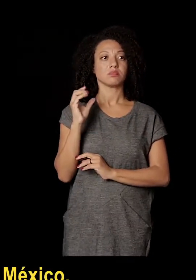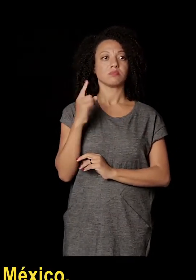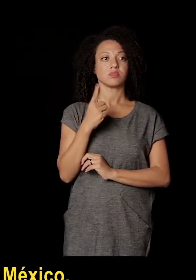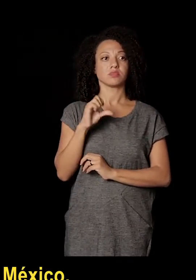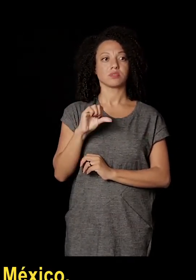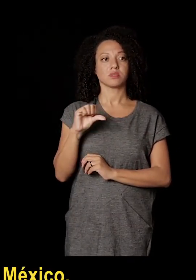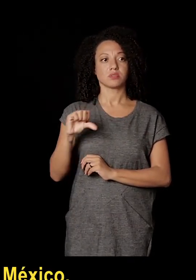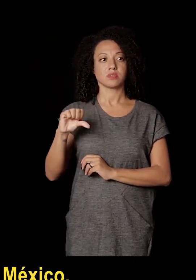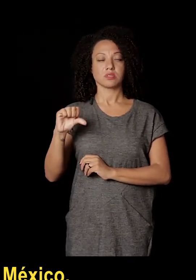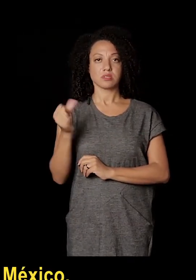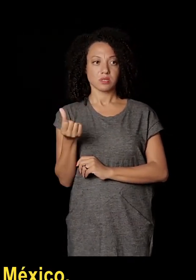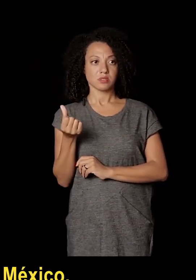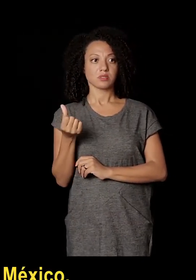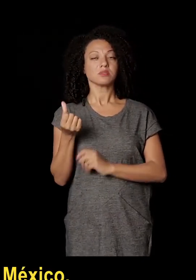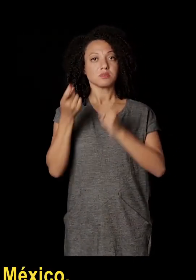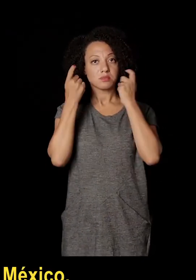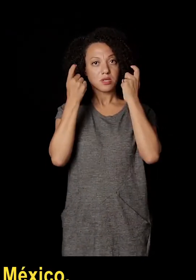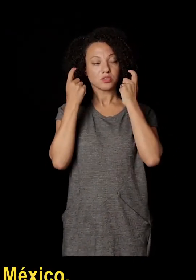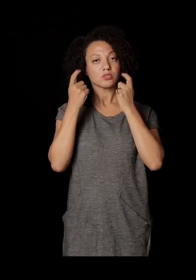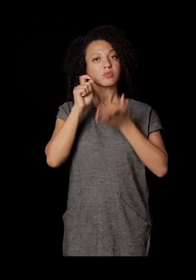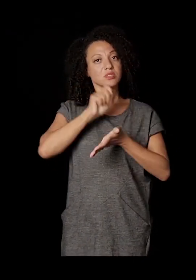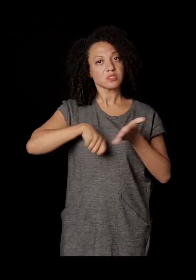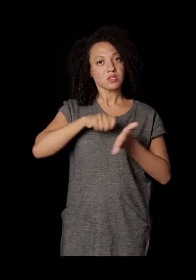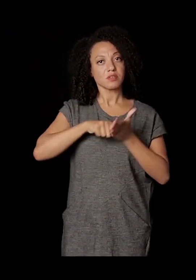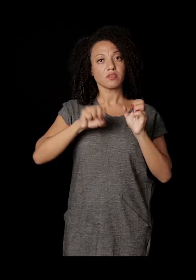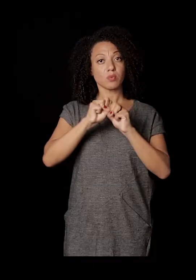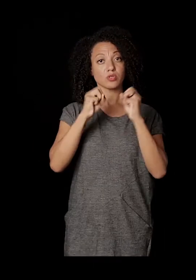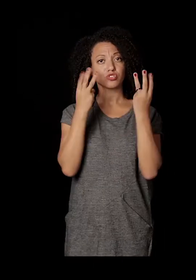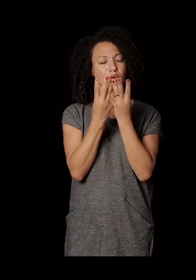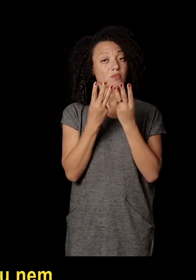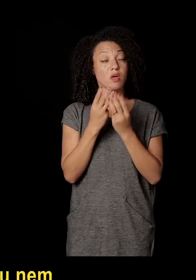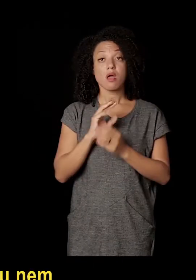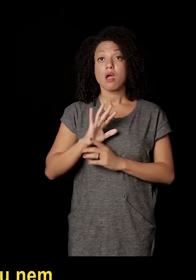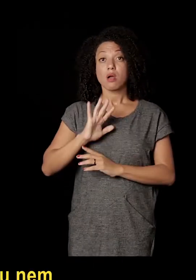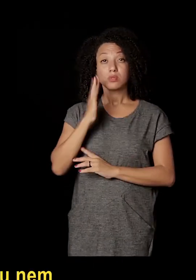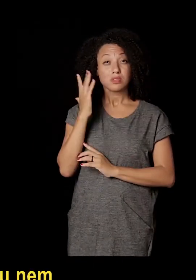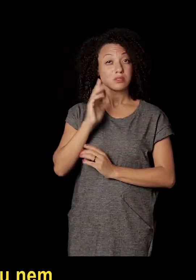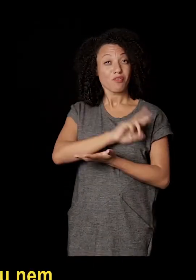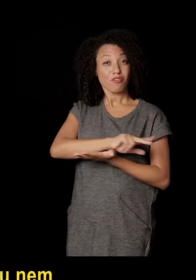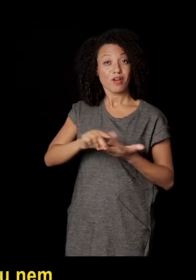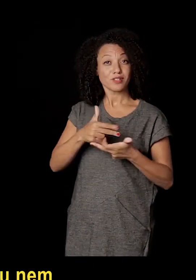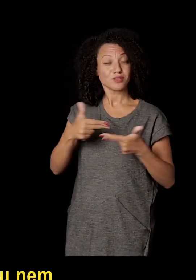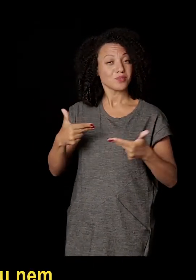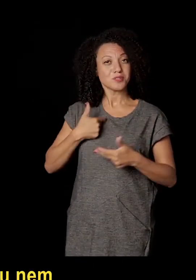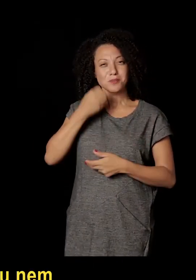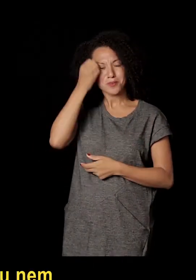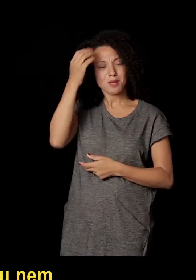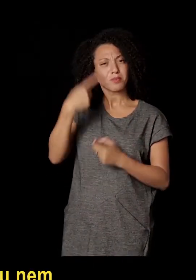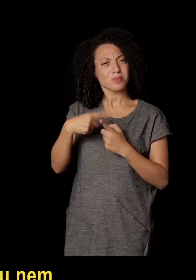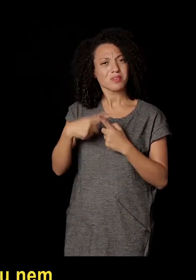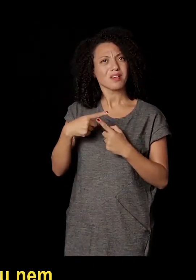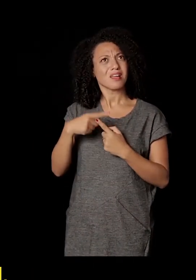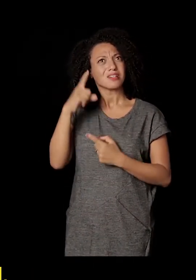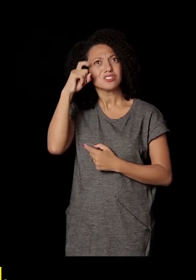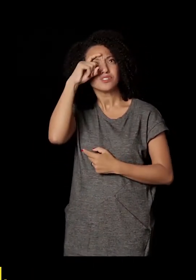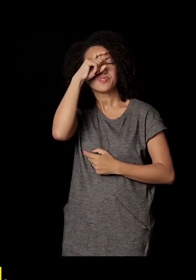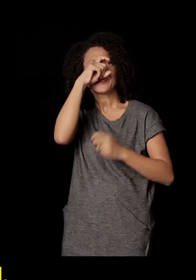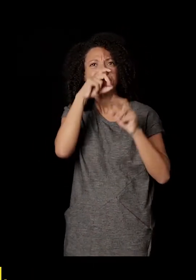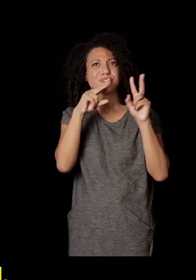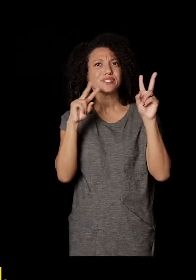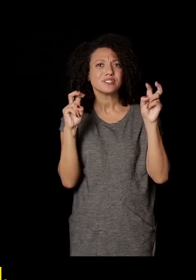1996, no México, porque eu me inscrevi num workshop. Aconteceu tanta coisa que eu nem lembro ao certo qual era o workshop. Era um